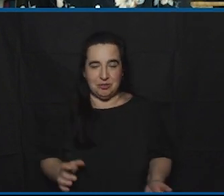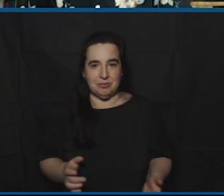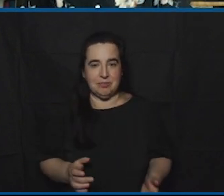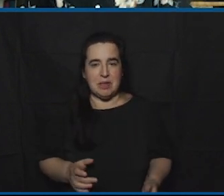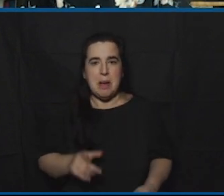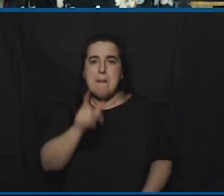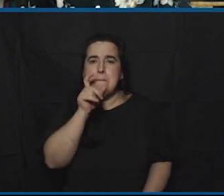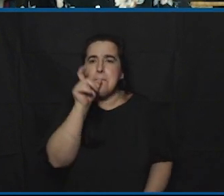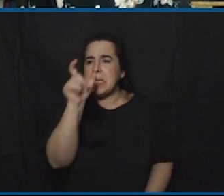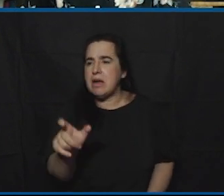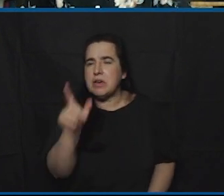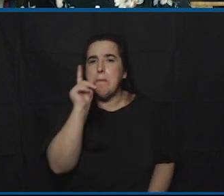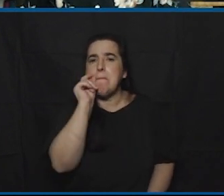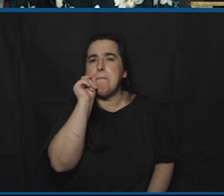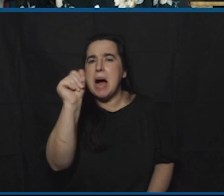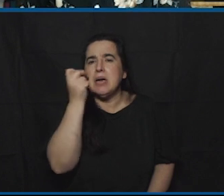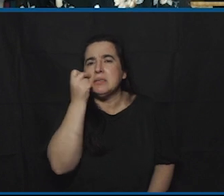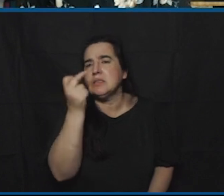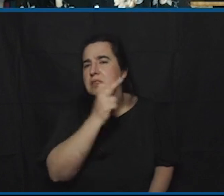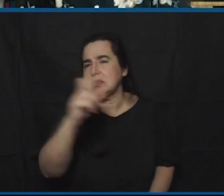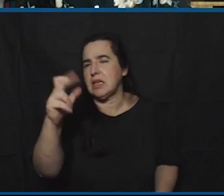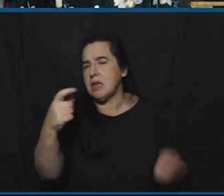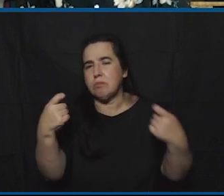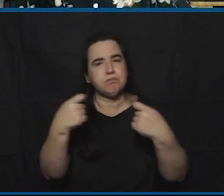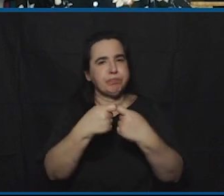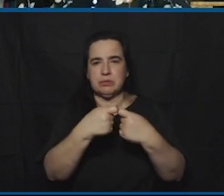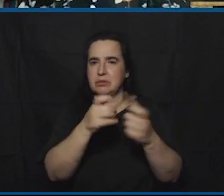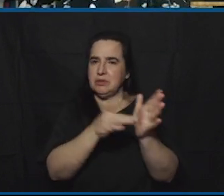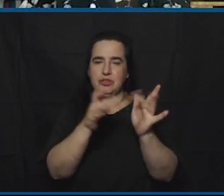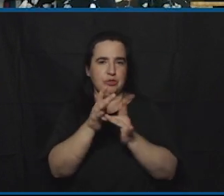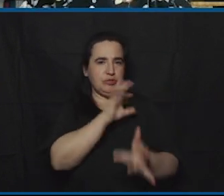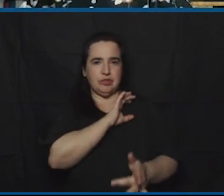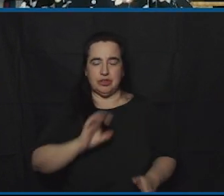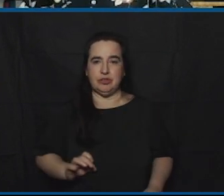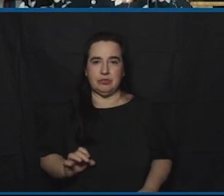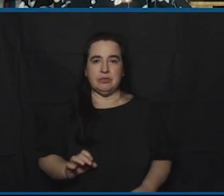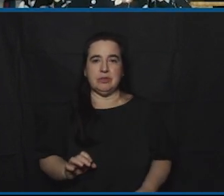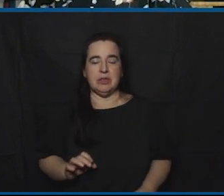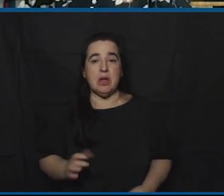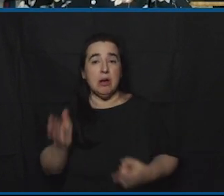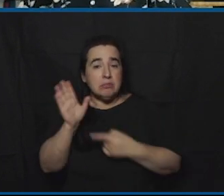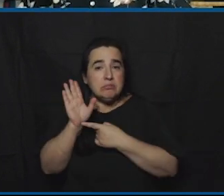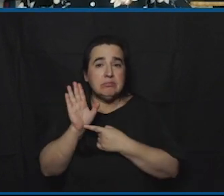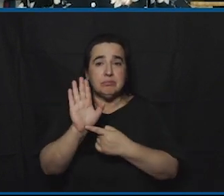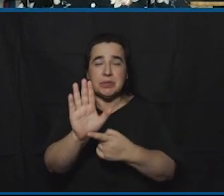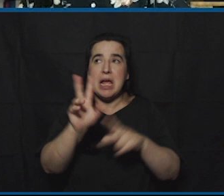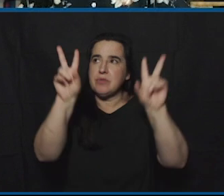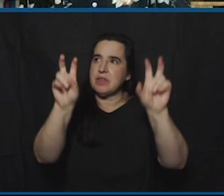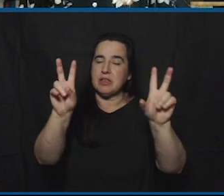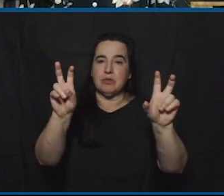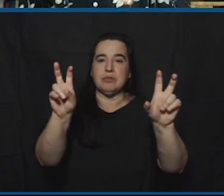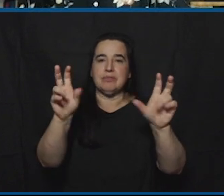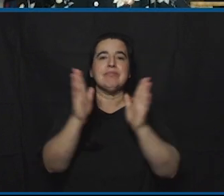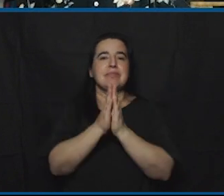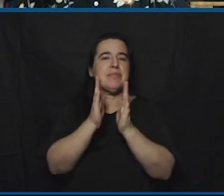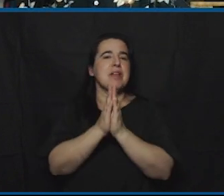esta palavra Pai da Eternidade aplica-se totalmente a Jesus Cristo, mostrando que este é um título também